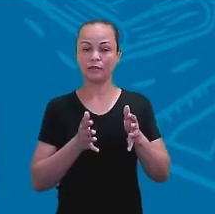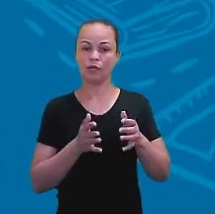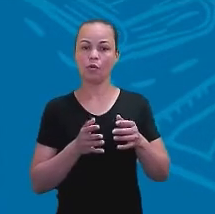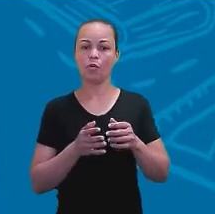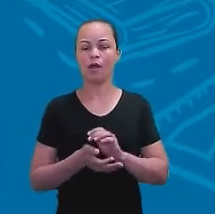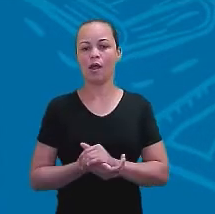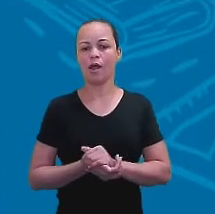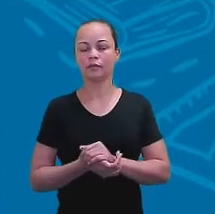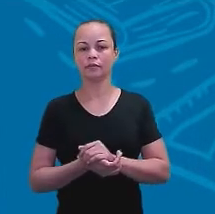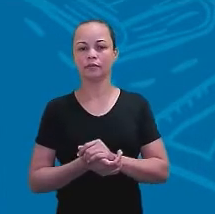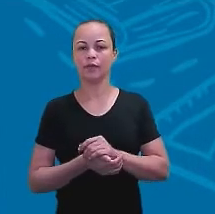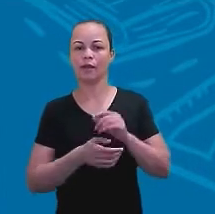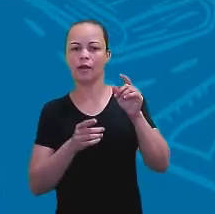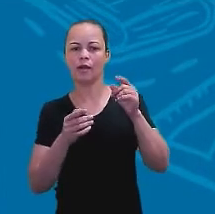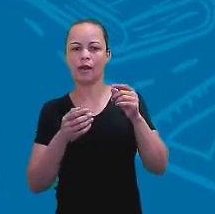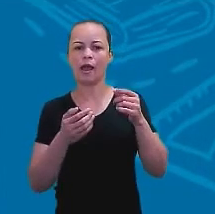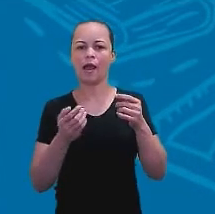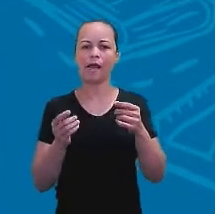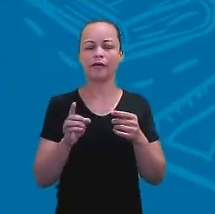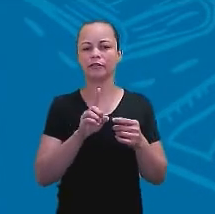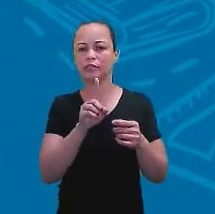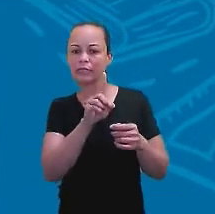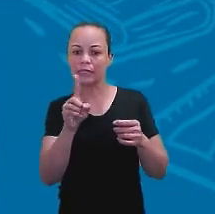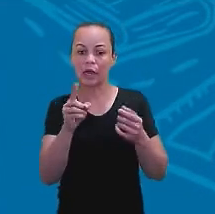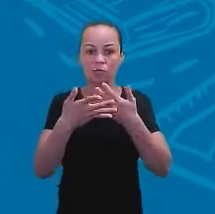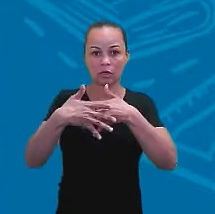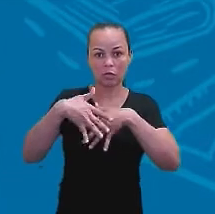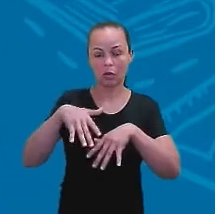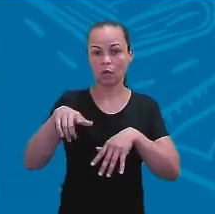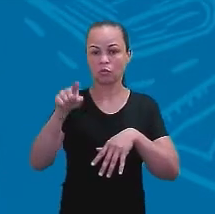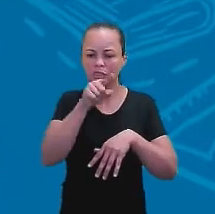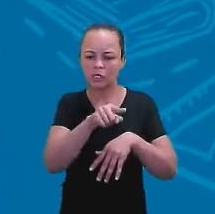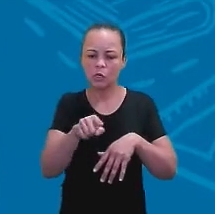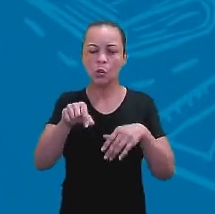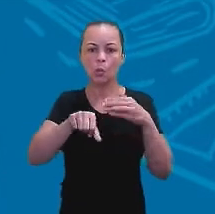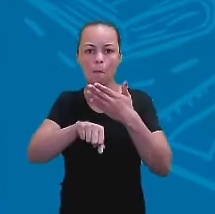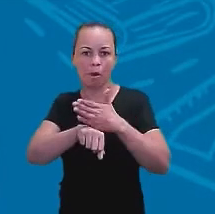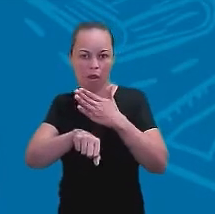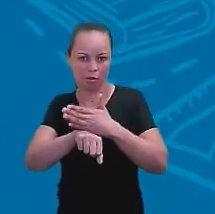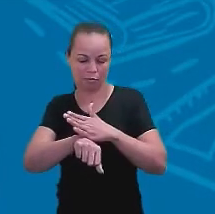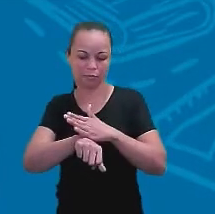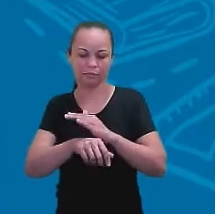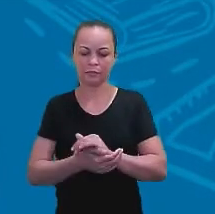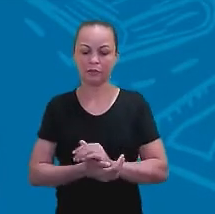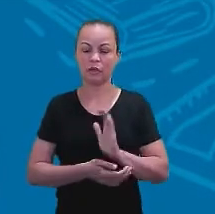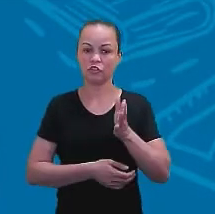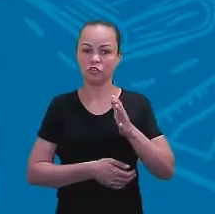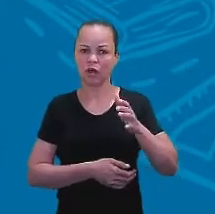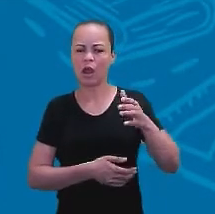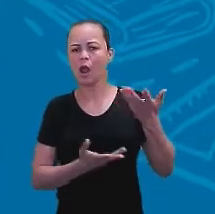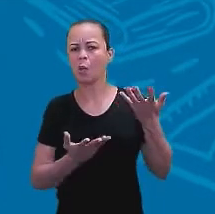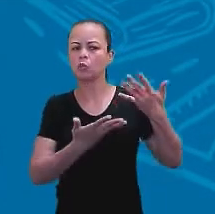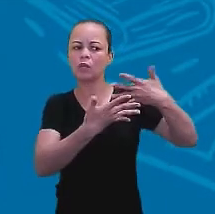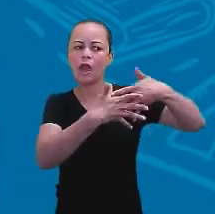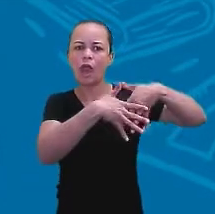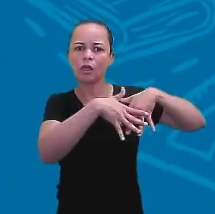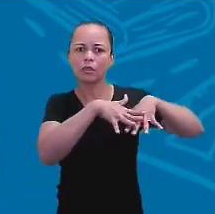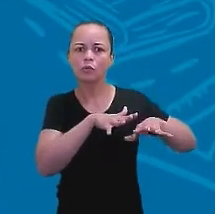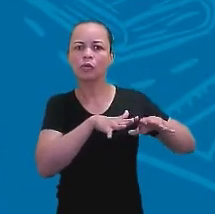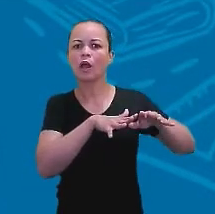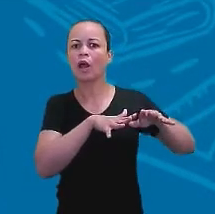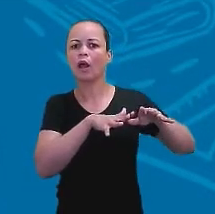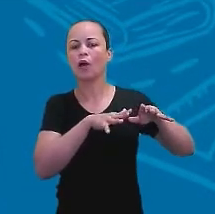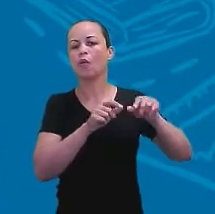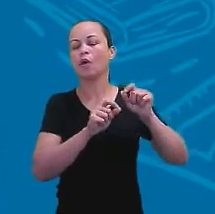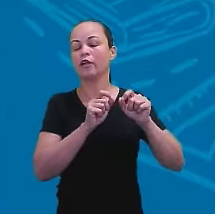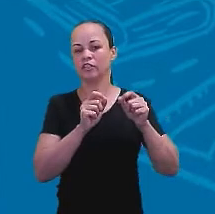vai circular com esse círculo branco. Já as fontes de luz natural, a gente vai